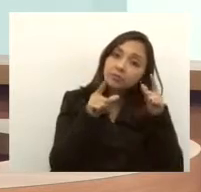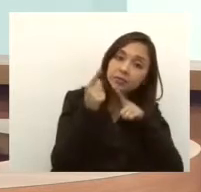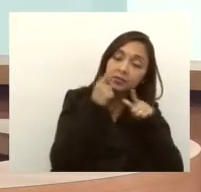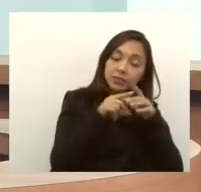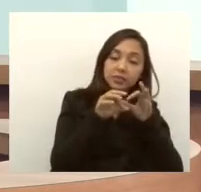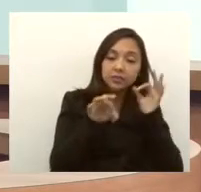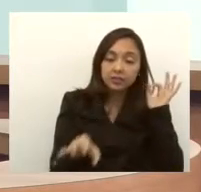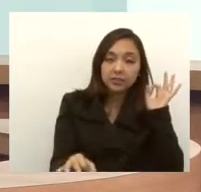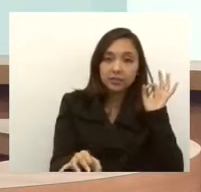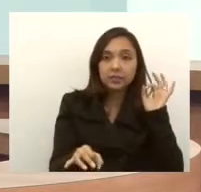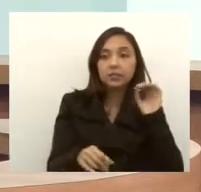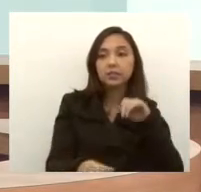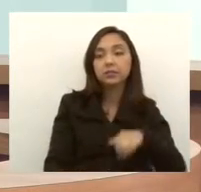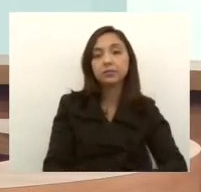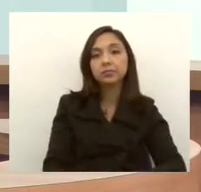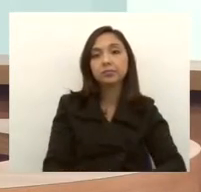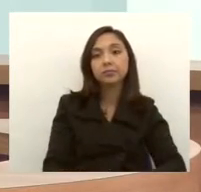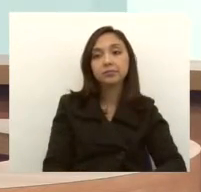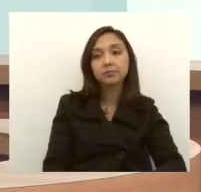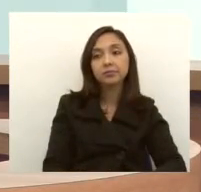extensão de rede de esgoto.